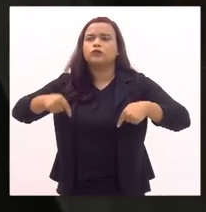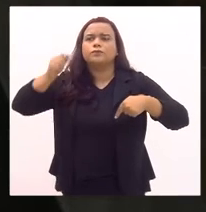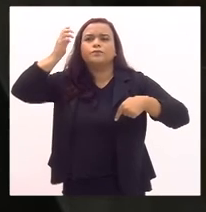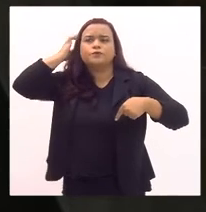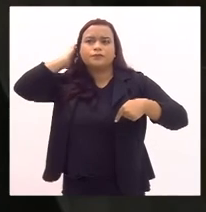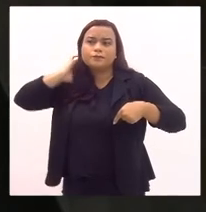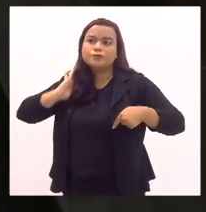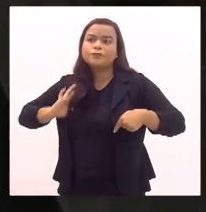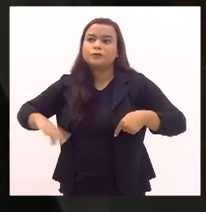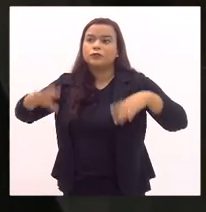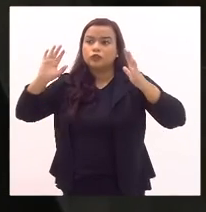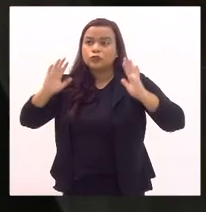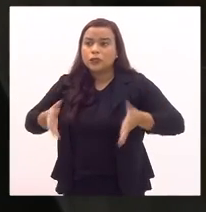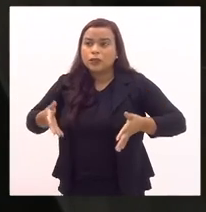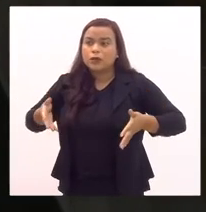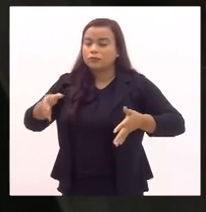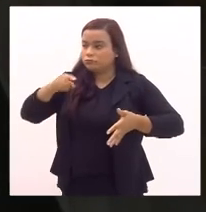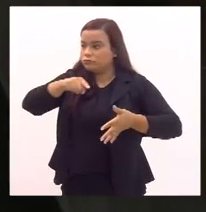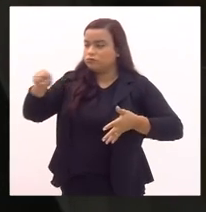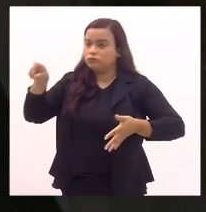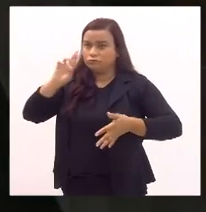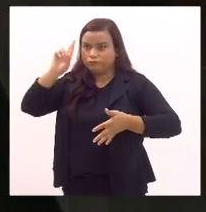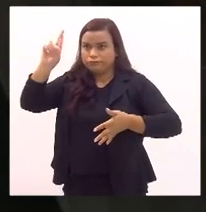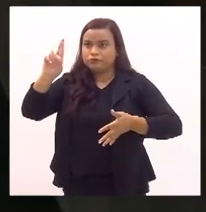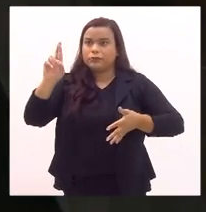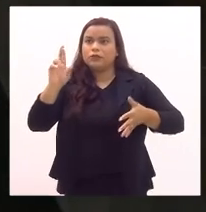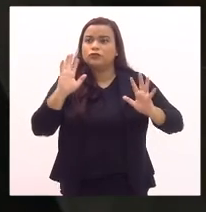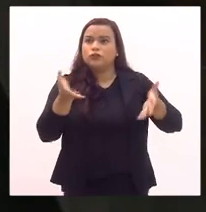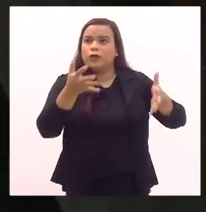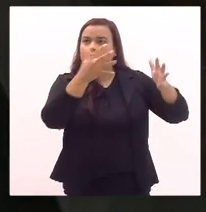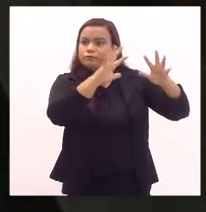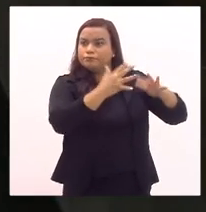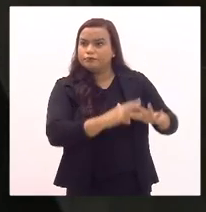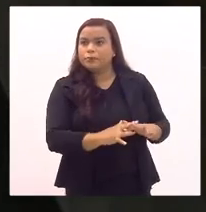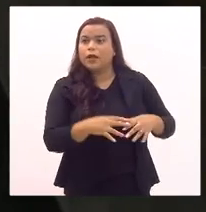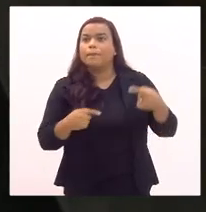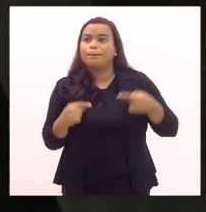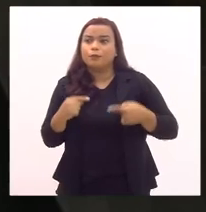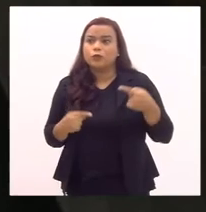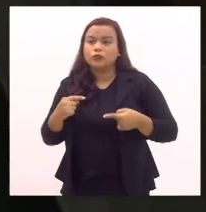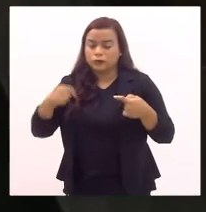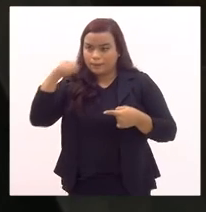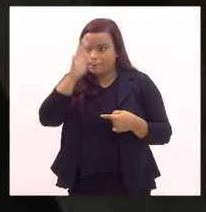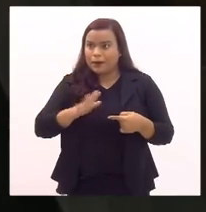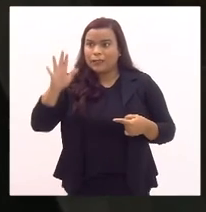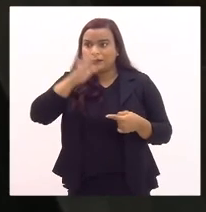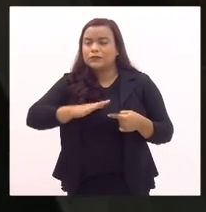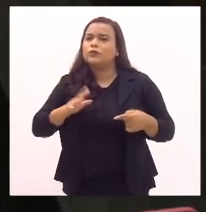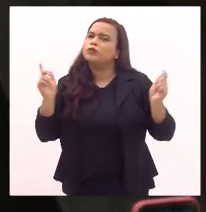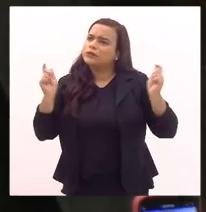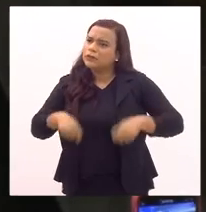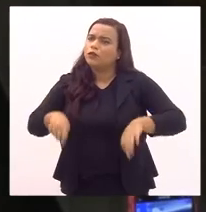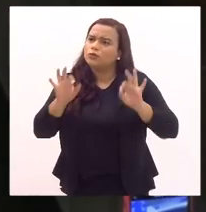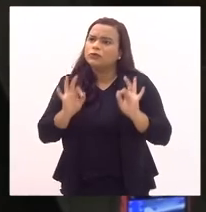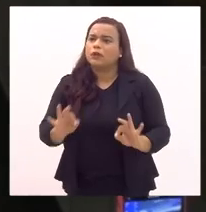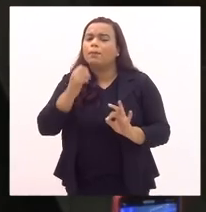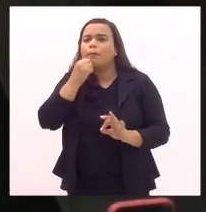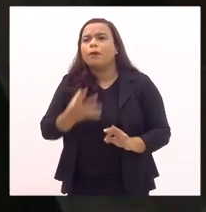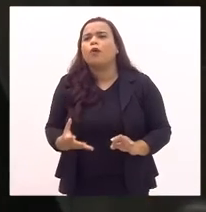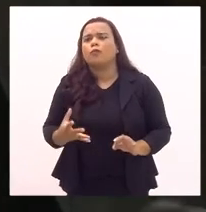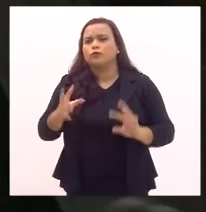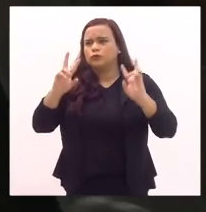ele já tinham desmontado é uma política que deu certo no Brasil em relação ao petróleo